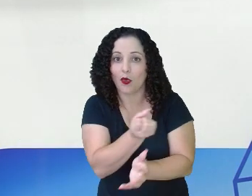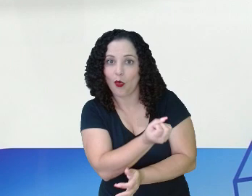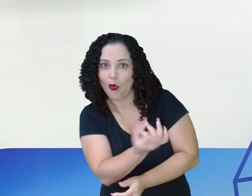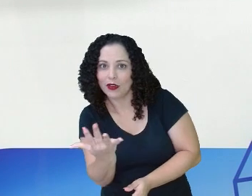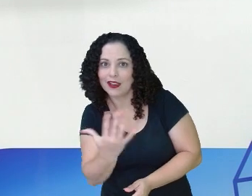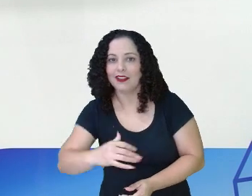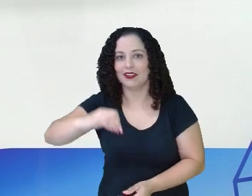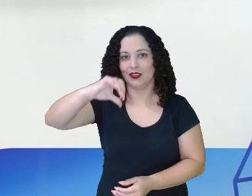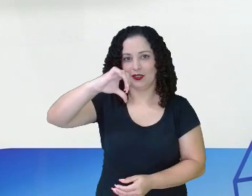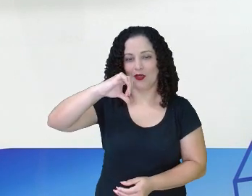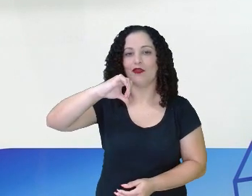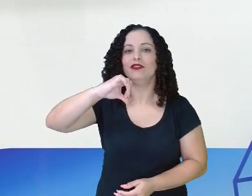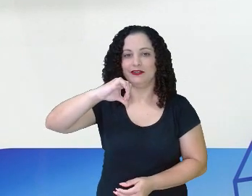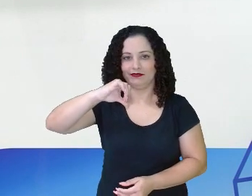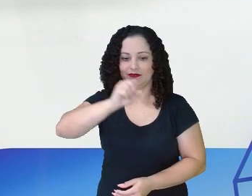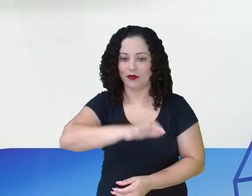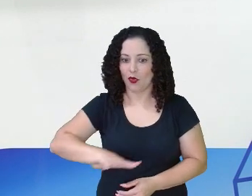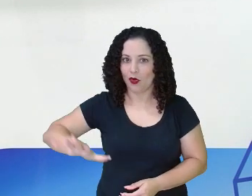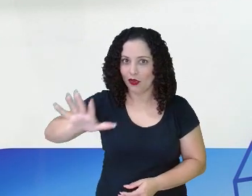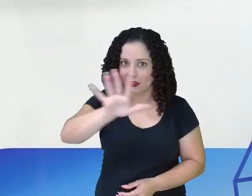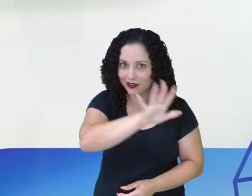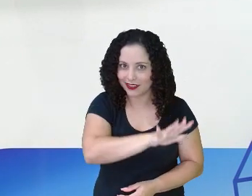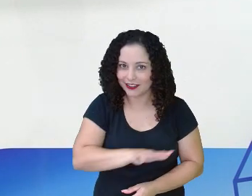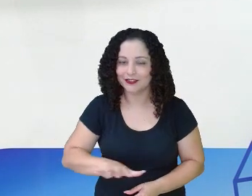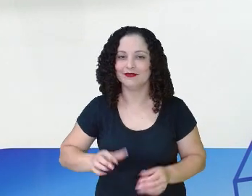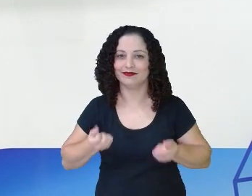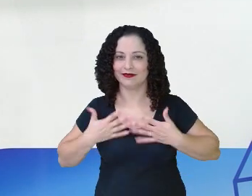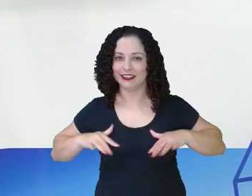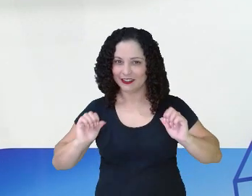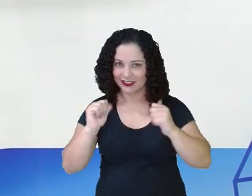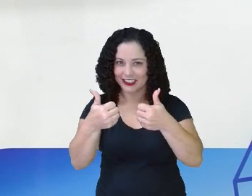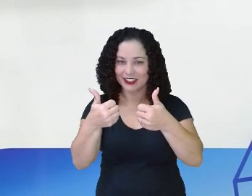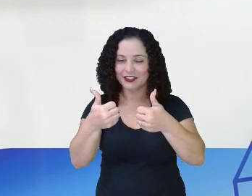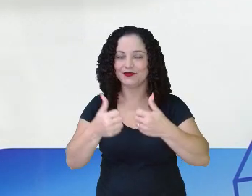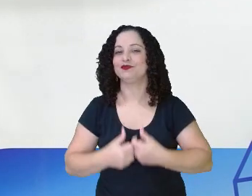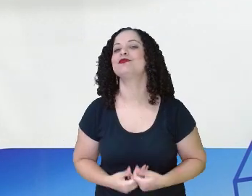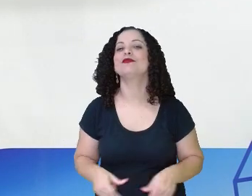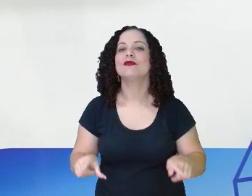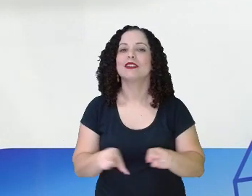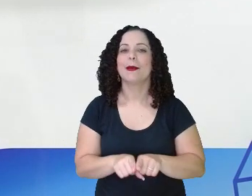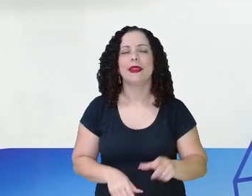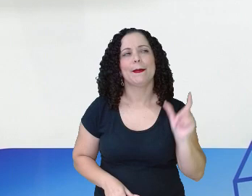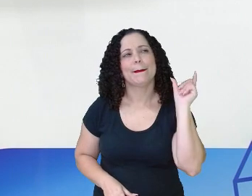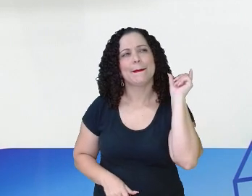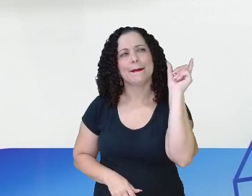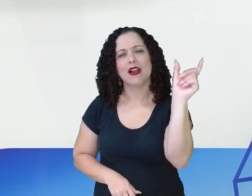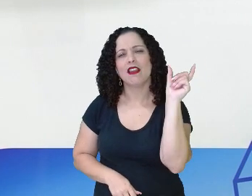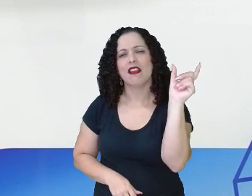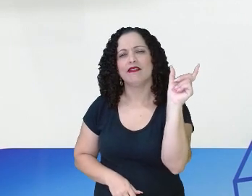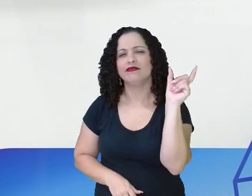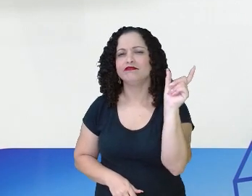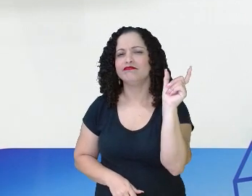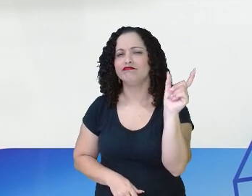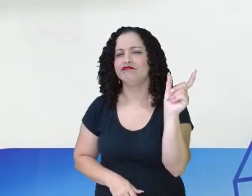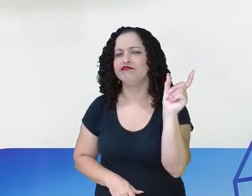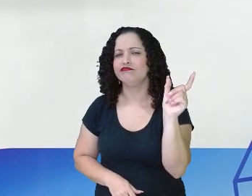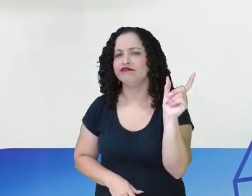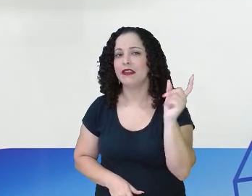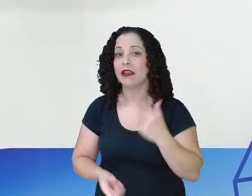essas 9 crianças. Tranquilo até aí? Outra palavrinha-chave quando falamos de